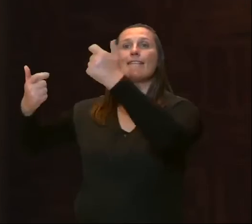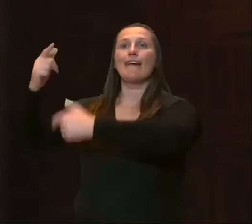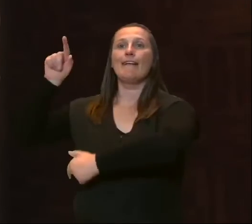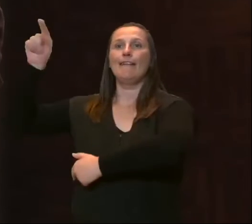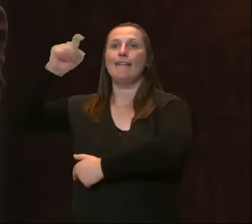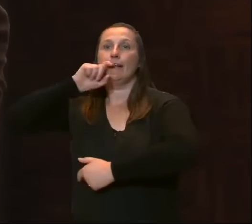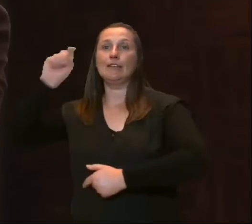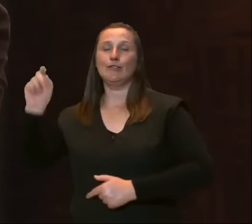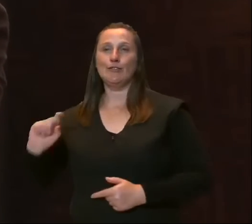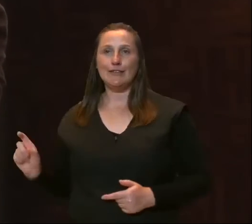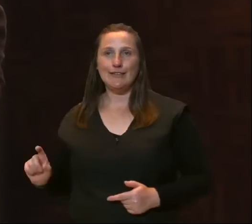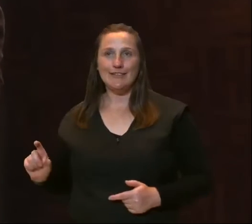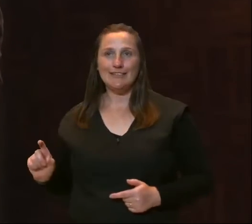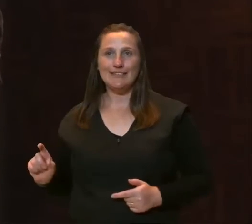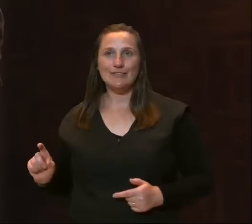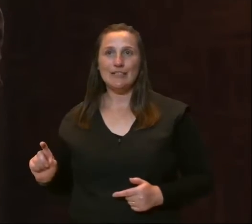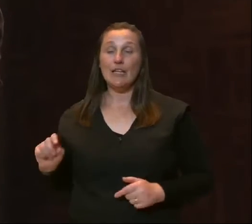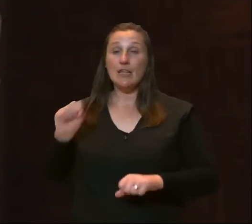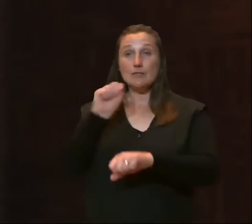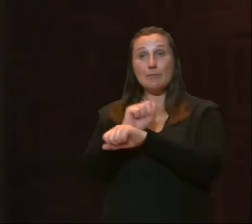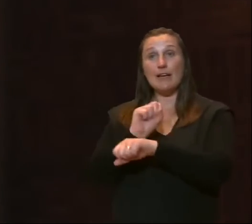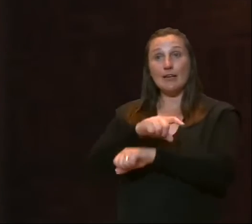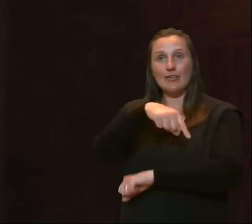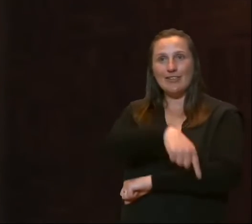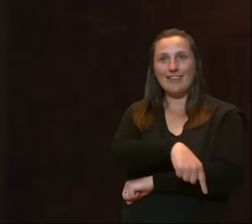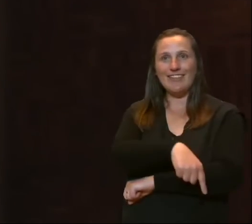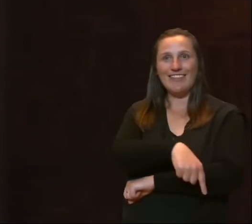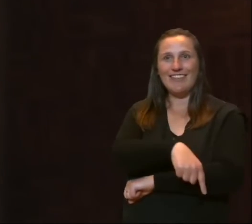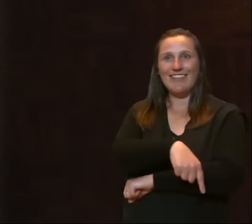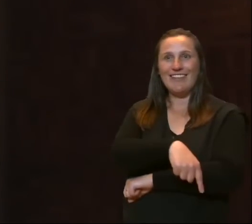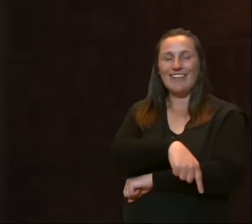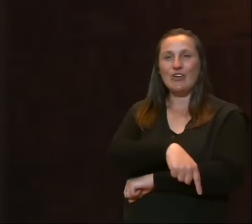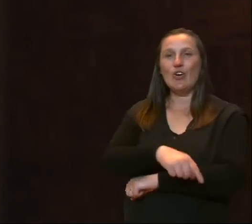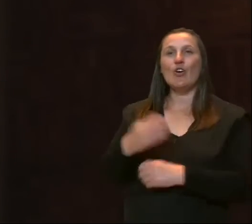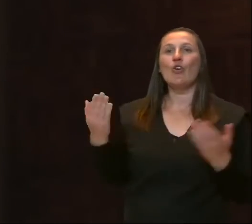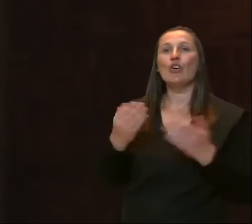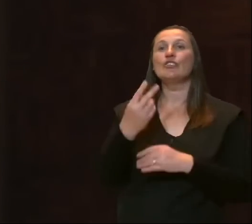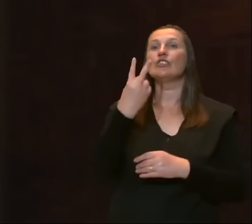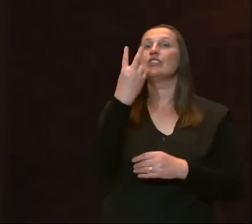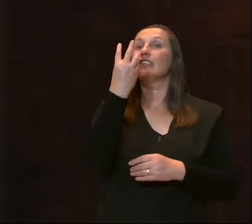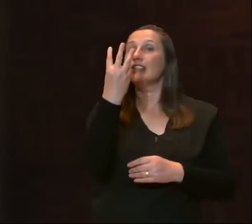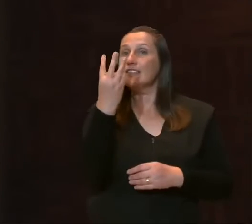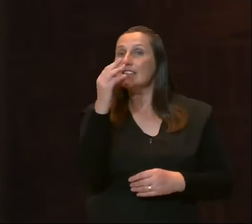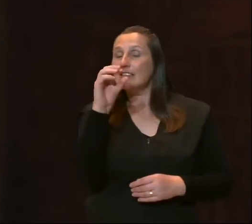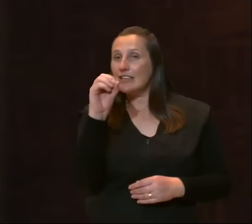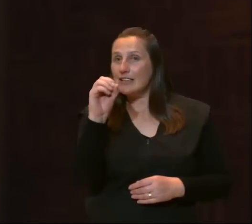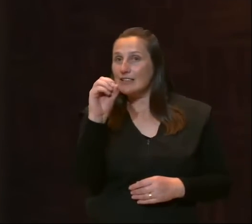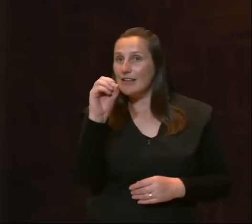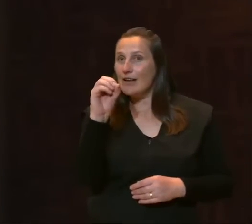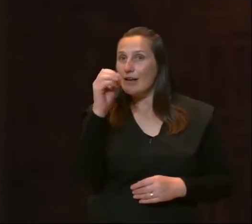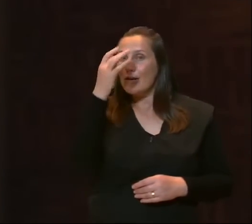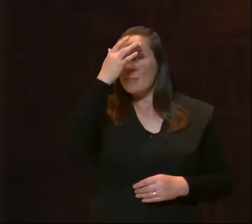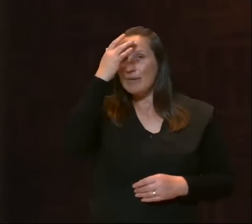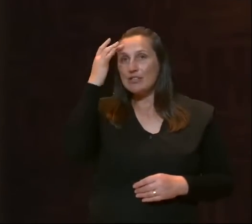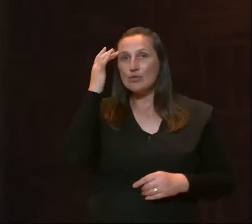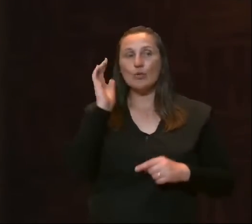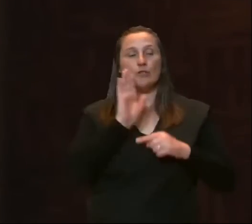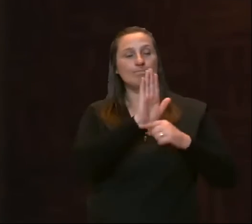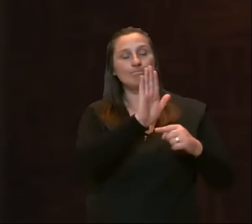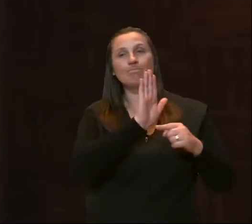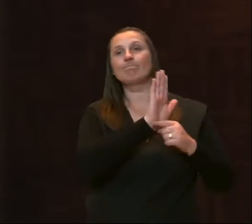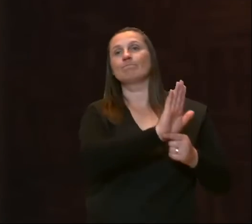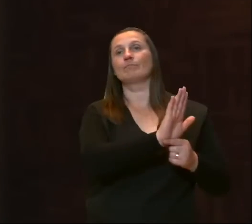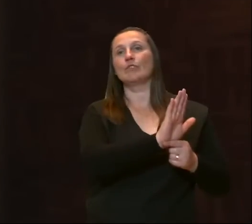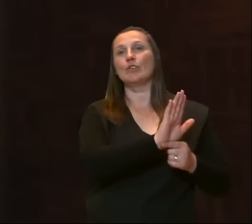seguro, esperando os seus. Tem hoje 30 pessoas naquela igreja sendo amparadas, porque Deus